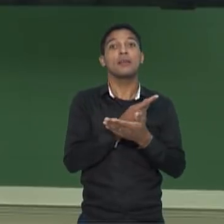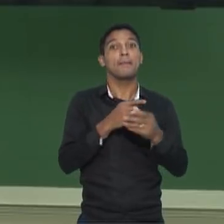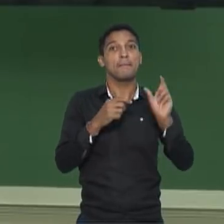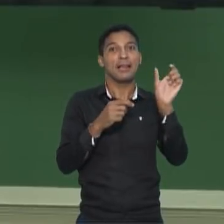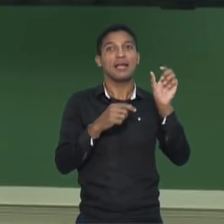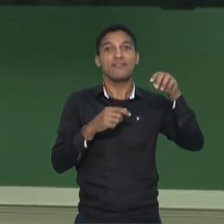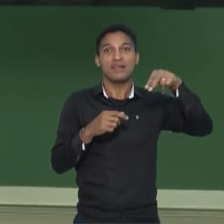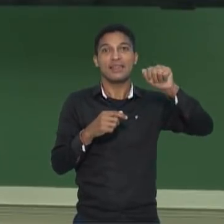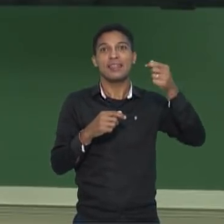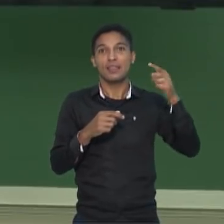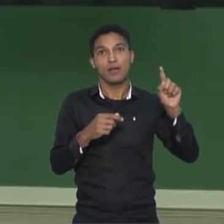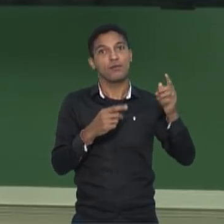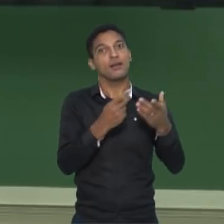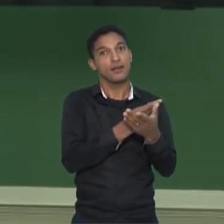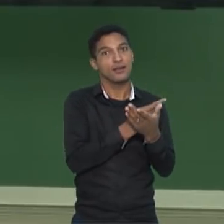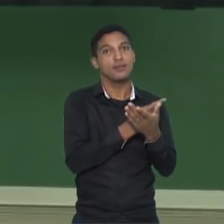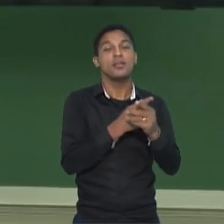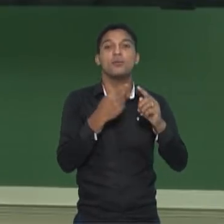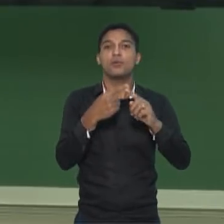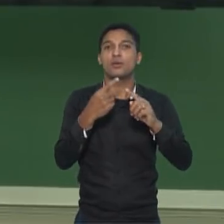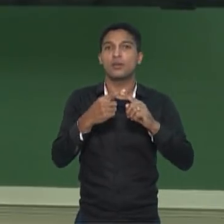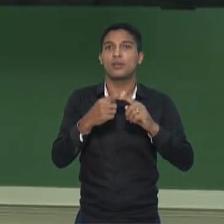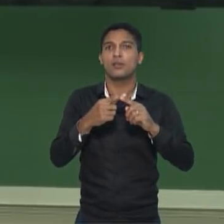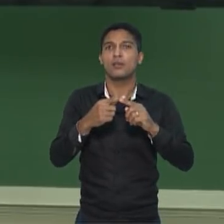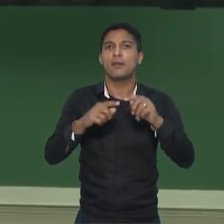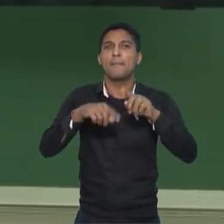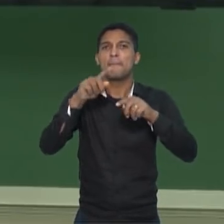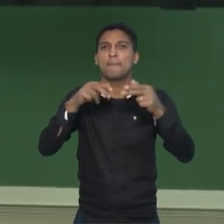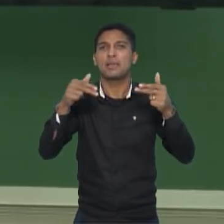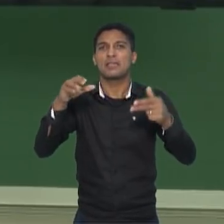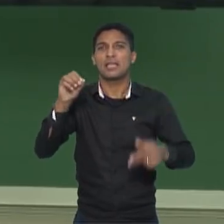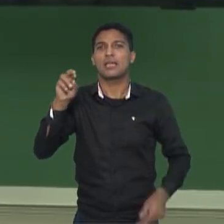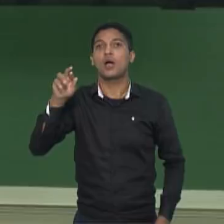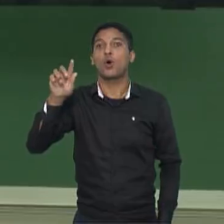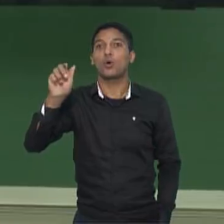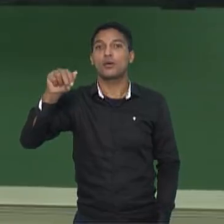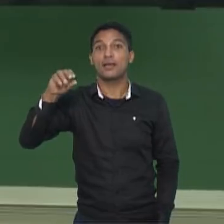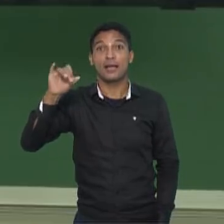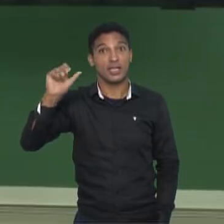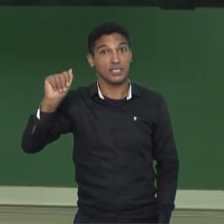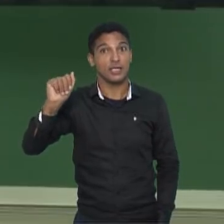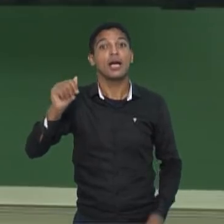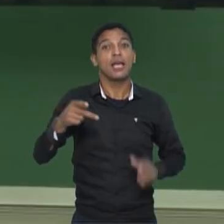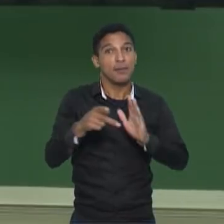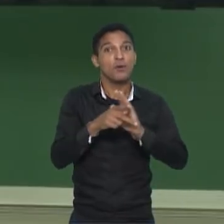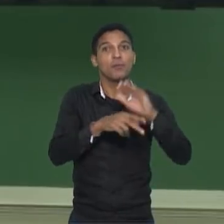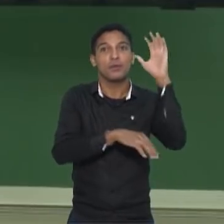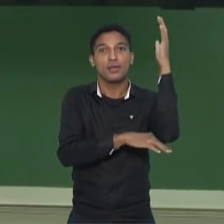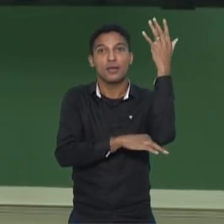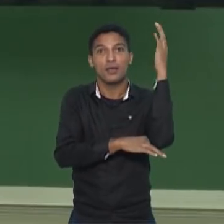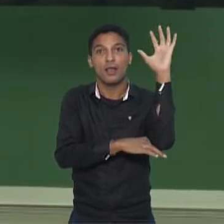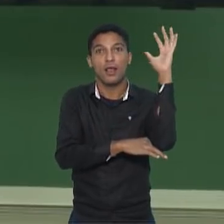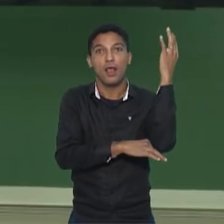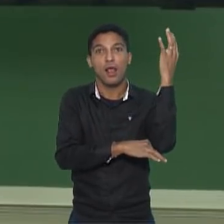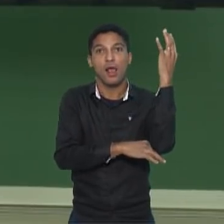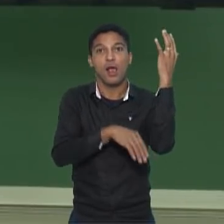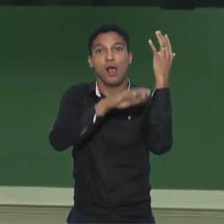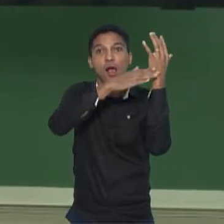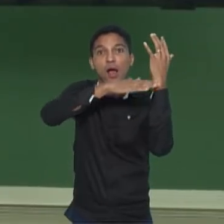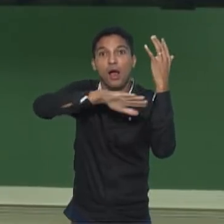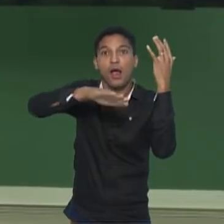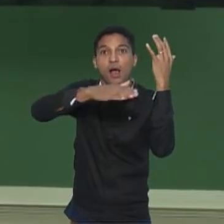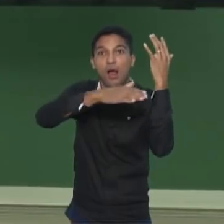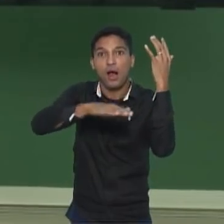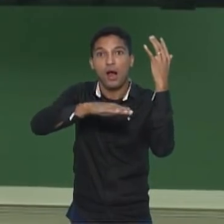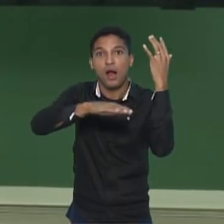não. Porque a matéria orgânica ela é formada pela decomposição de plantas e animais, de restos